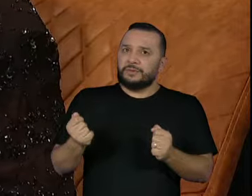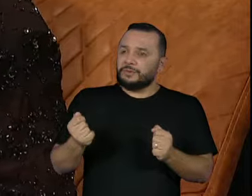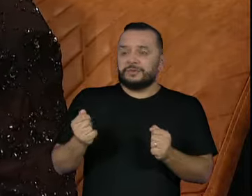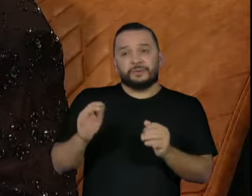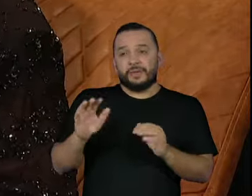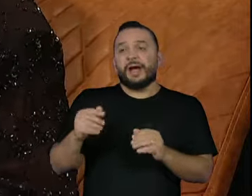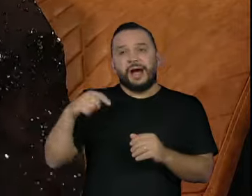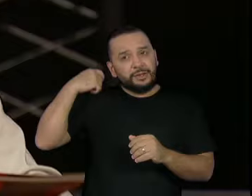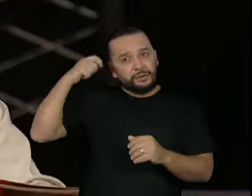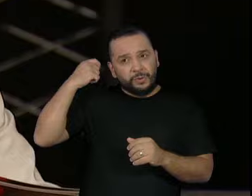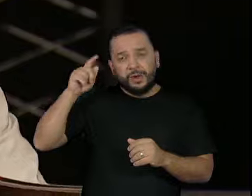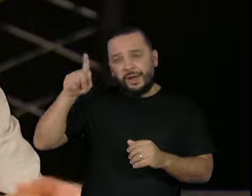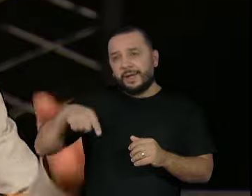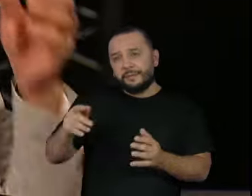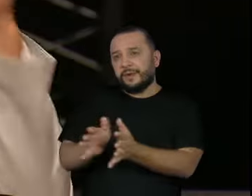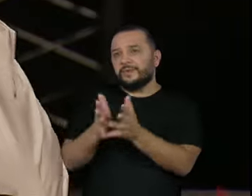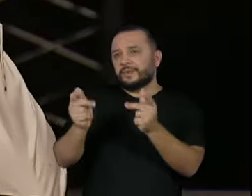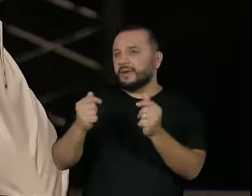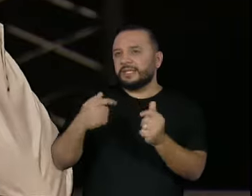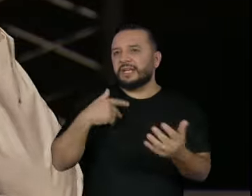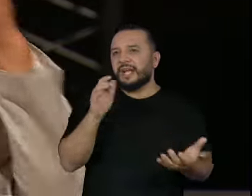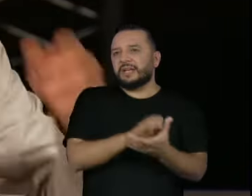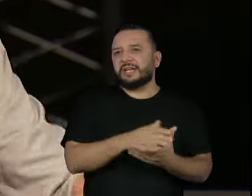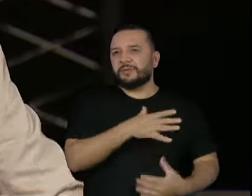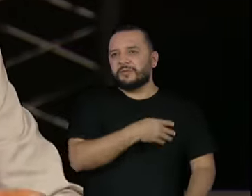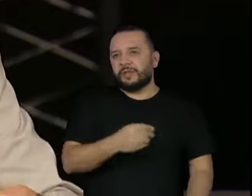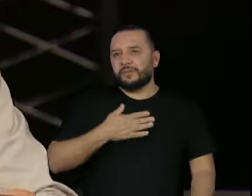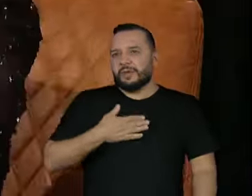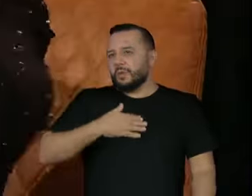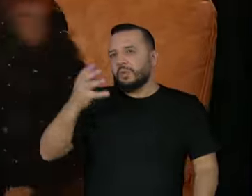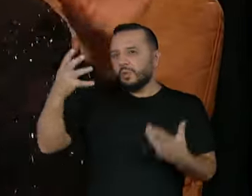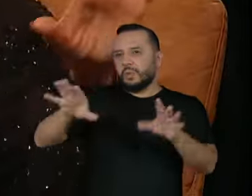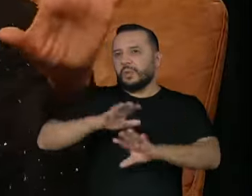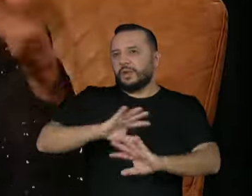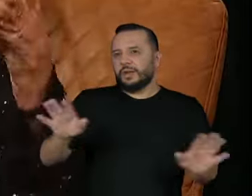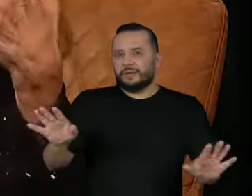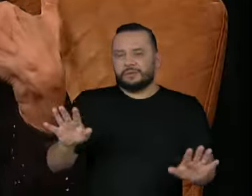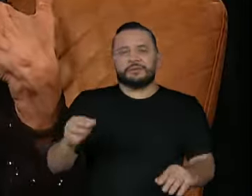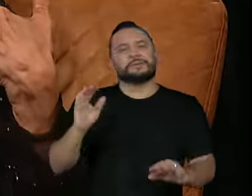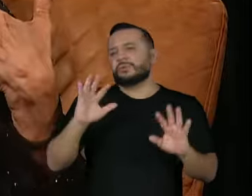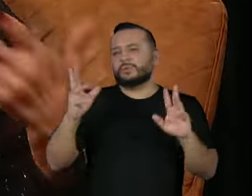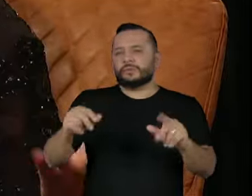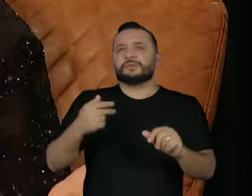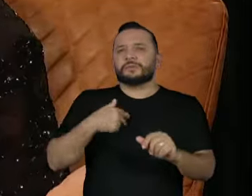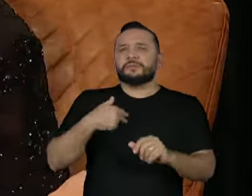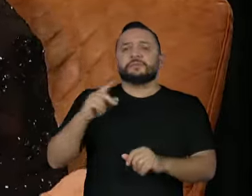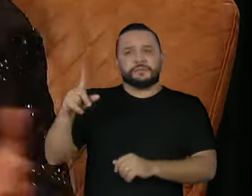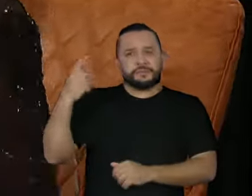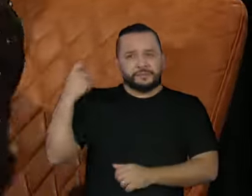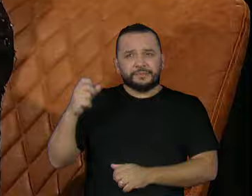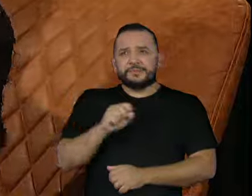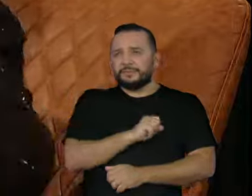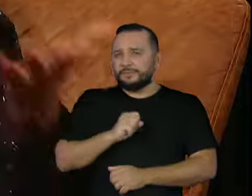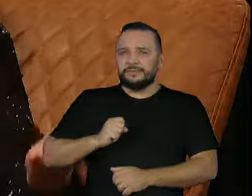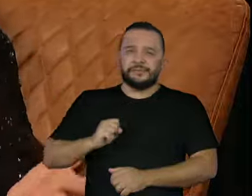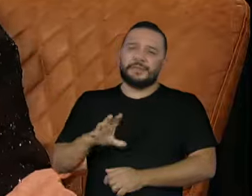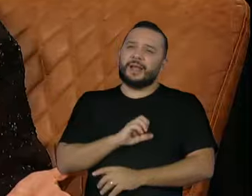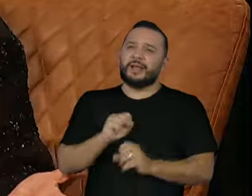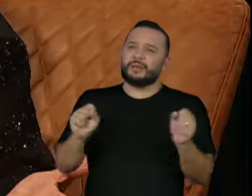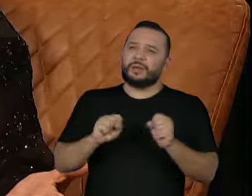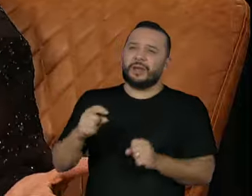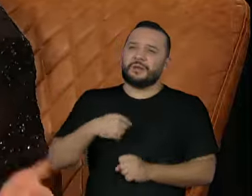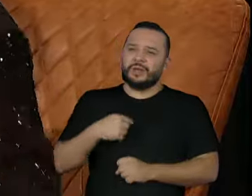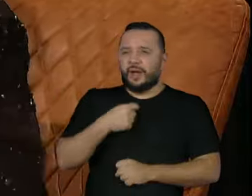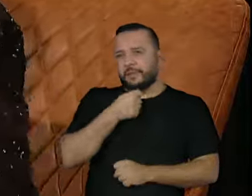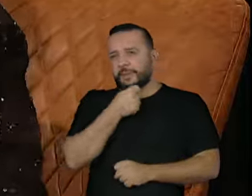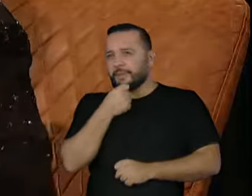filho. É mais ou menos por aí. Eles adoram, pelo menos a minha ex-sogra, me adorava como